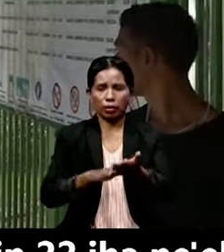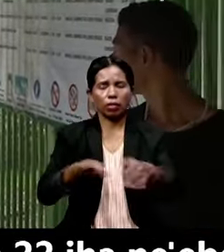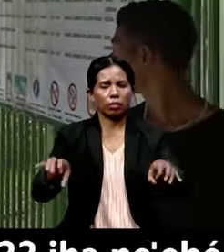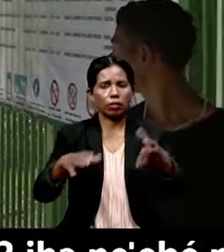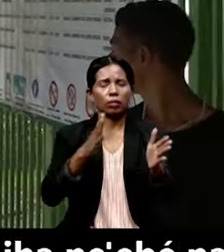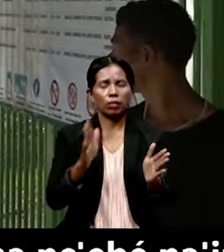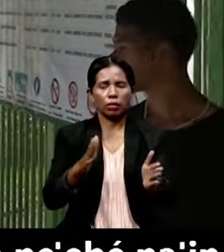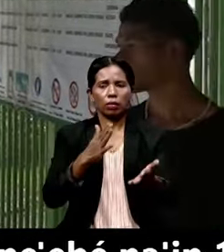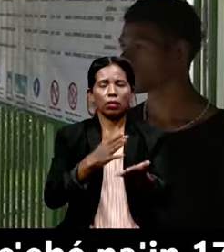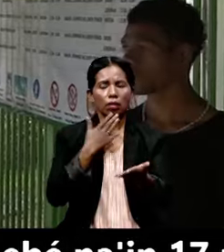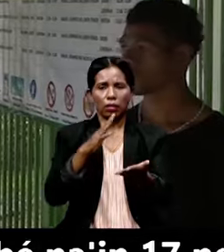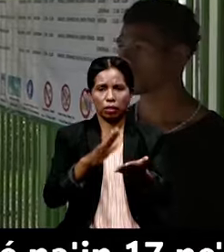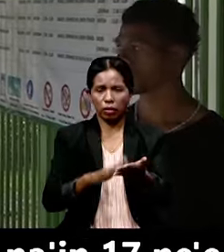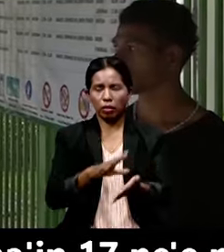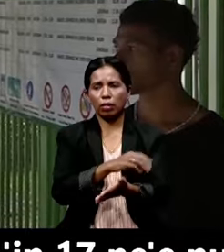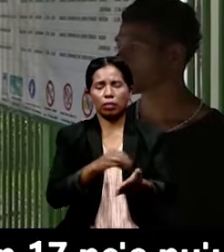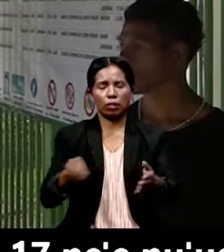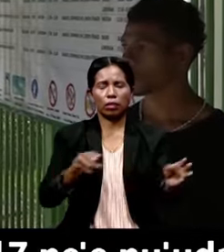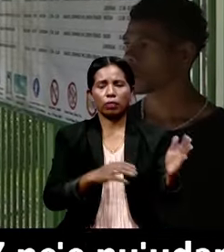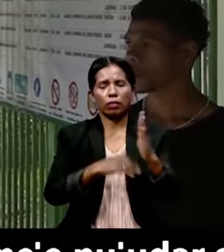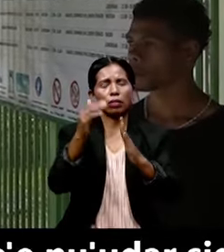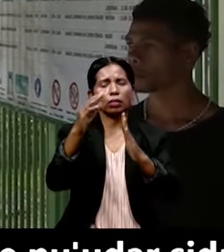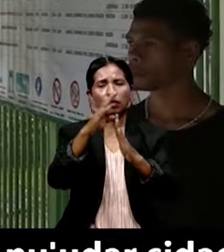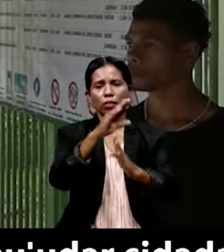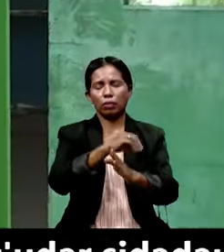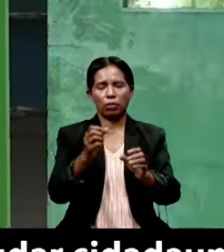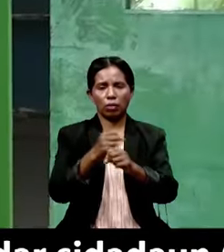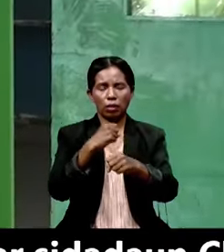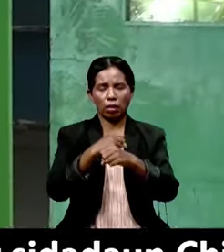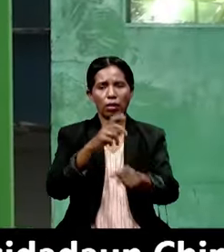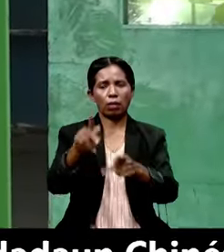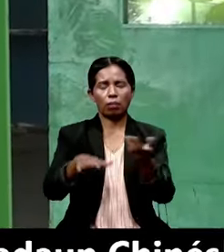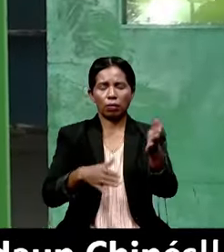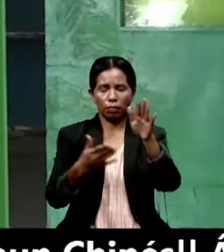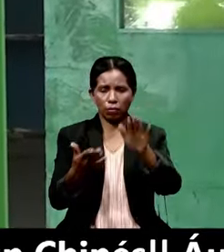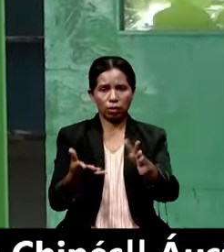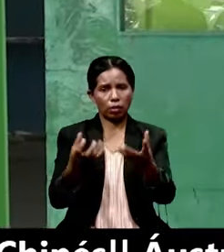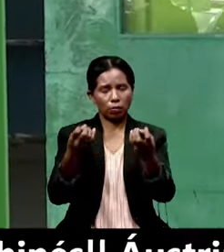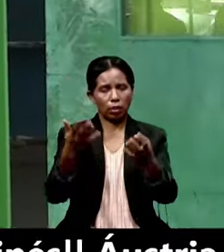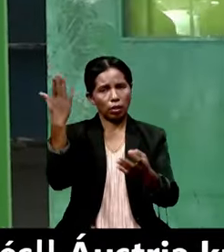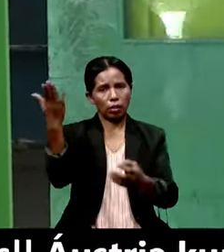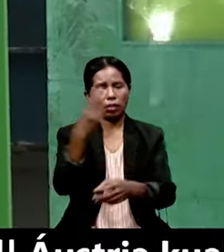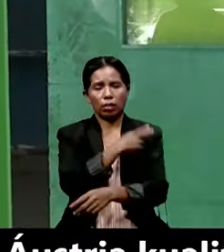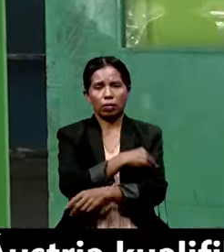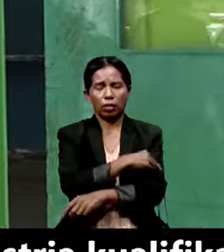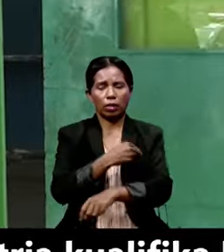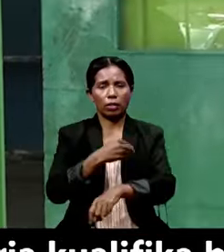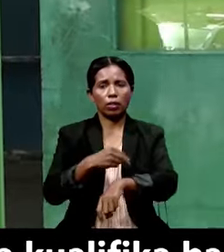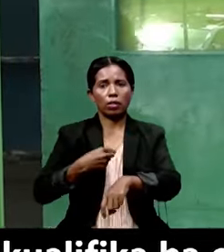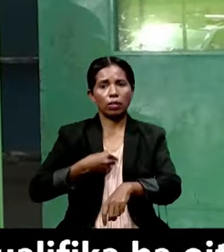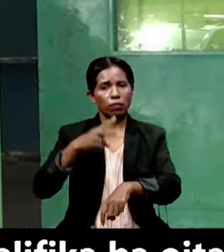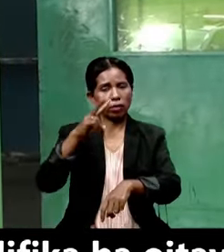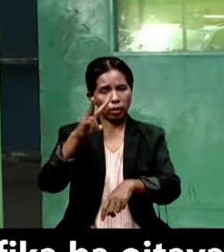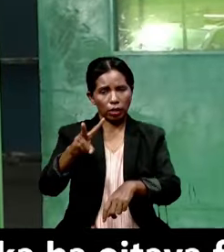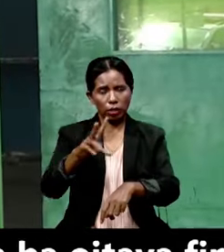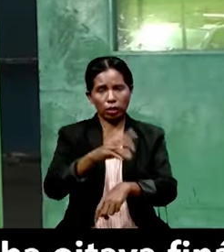e infraestrutura de saúde e a mudança, onde a taxa de mortalidade as e o Hospital Nacional Guido Valadares, também o sistema